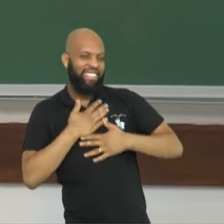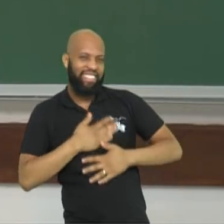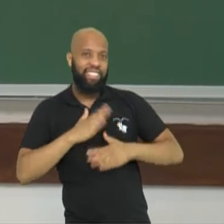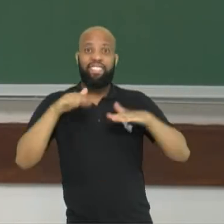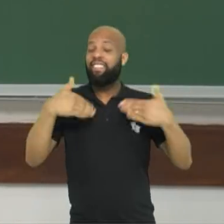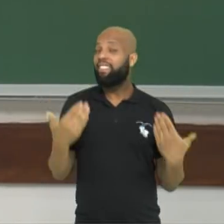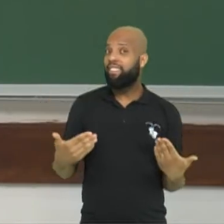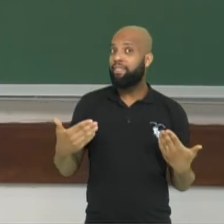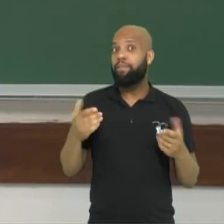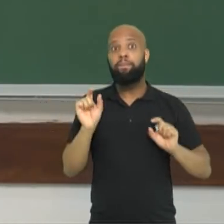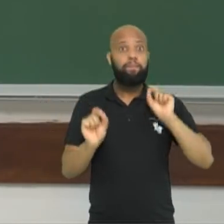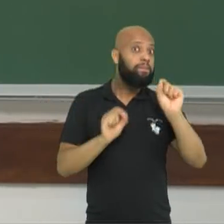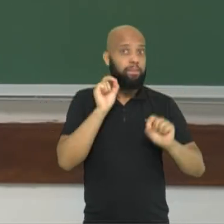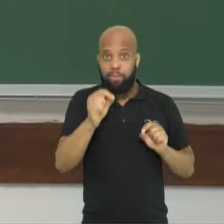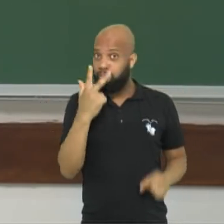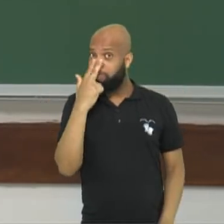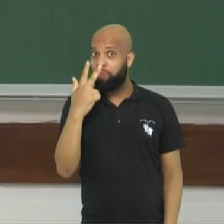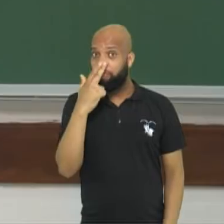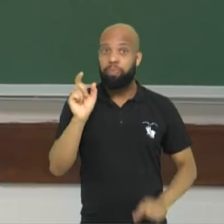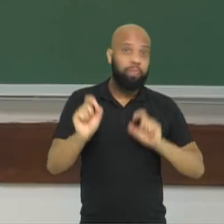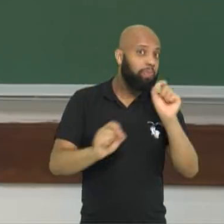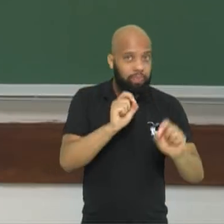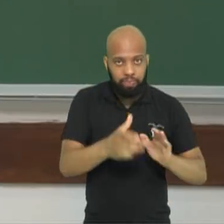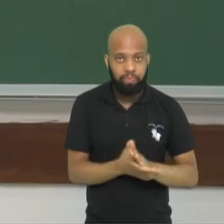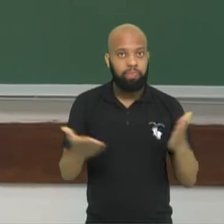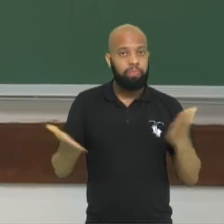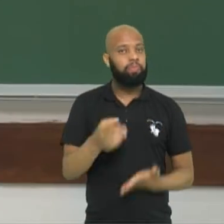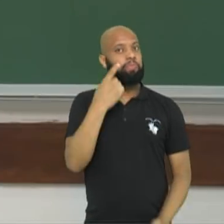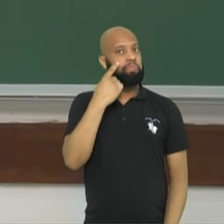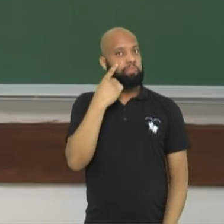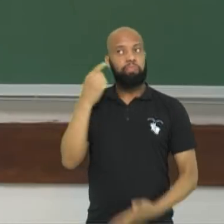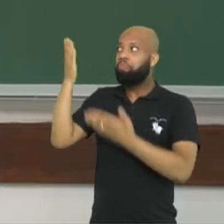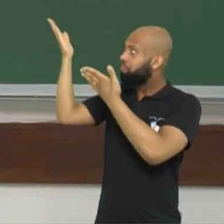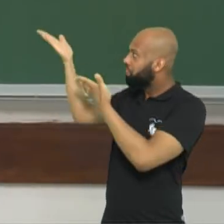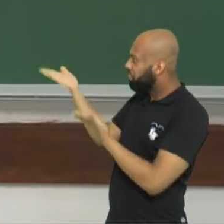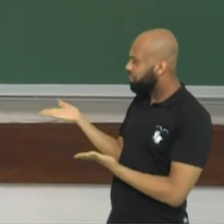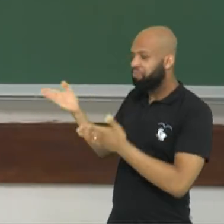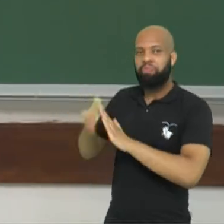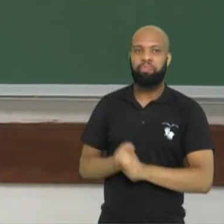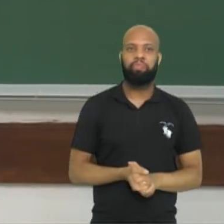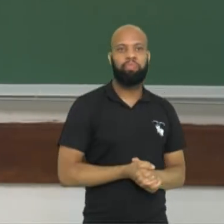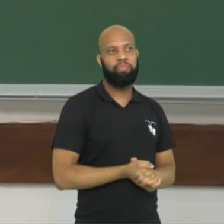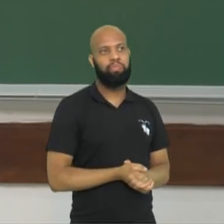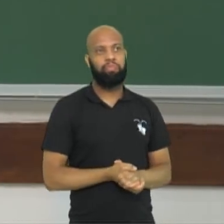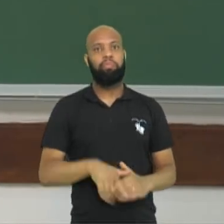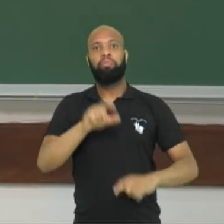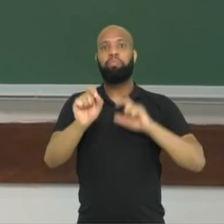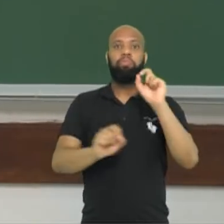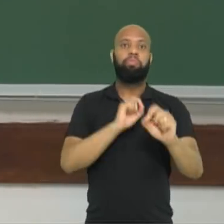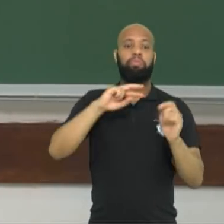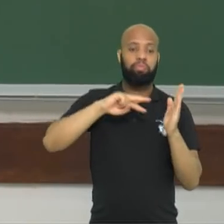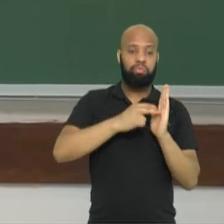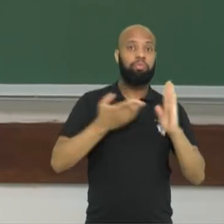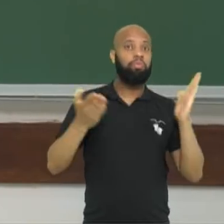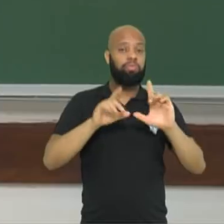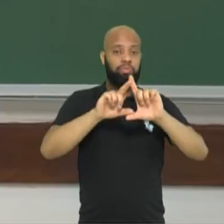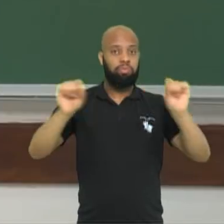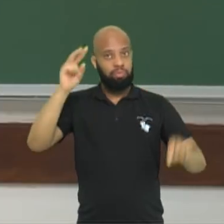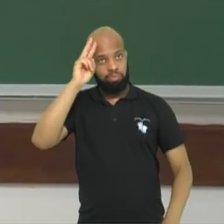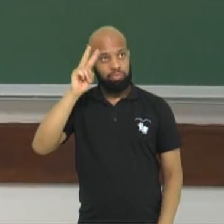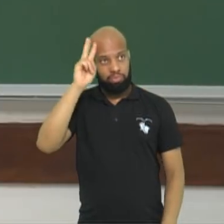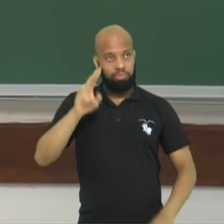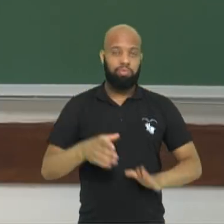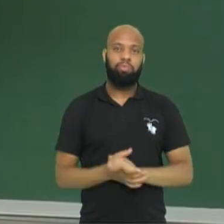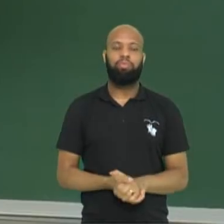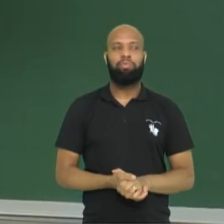aí? Né? O que vocês acham? Vamos conferir então, né? Sem demoras, o que trata então a nossa tirinha de hoje. Vejamos